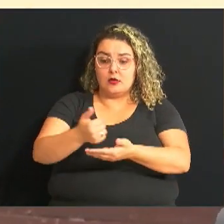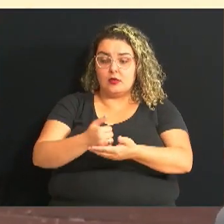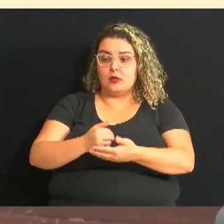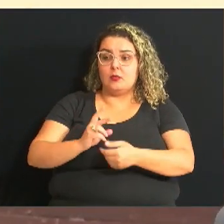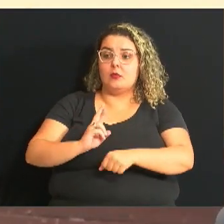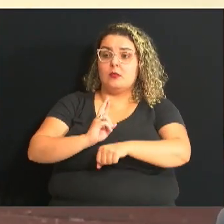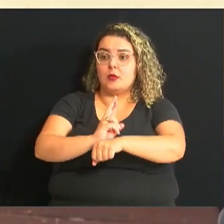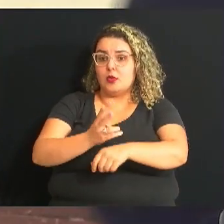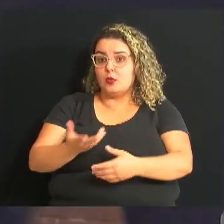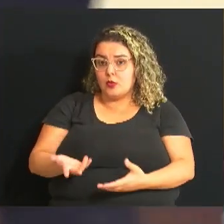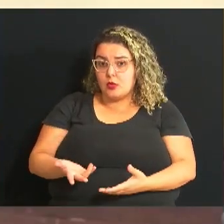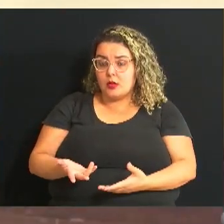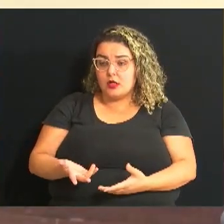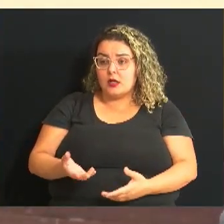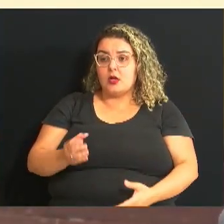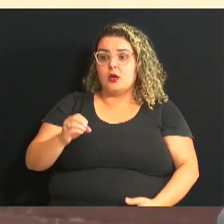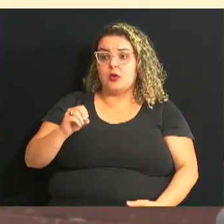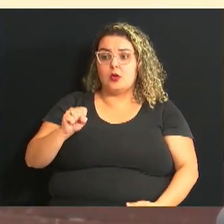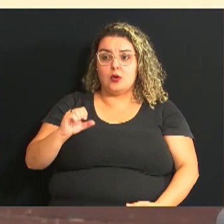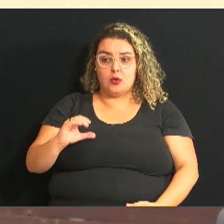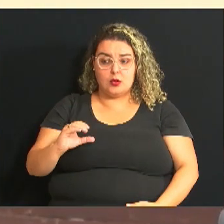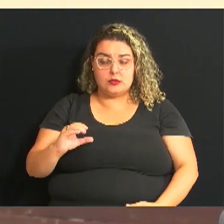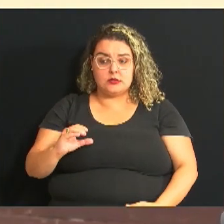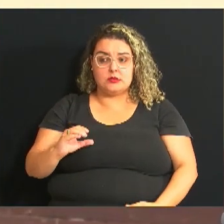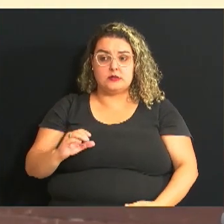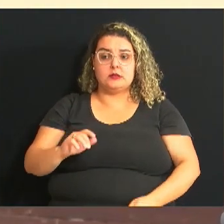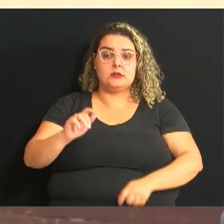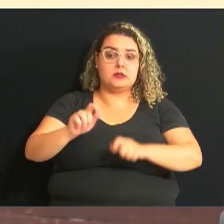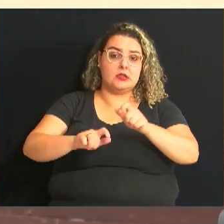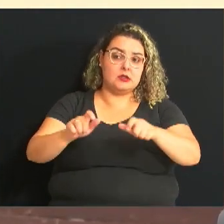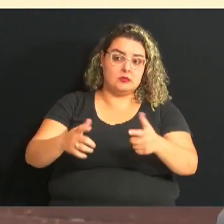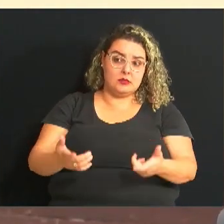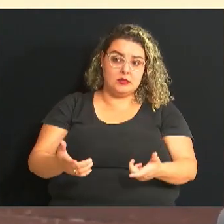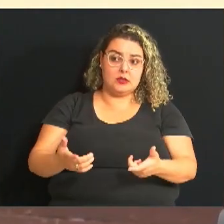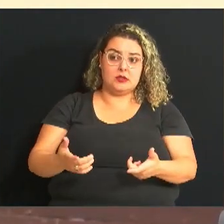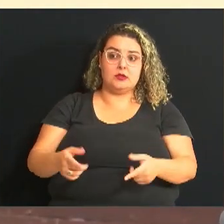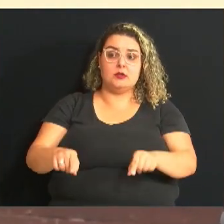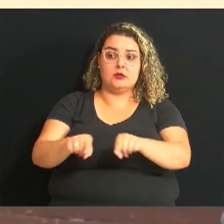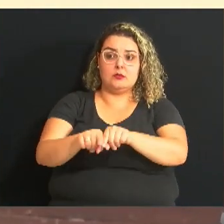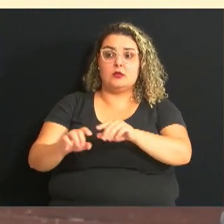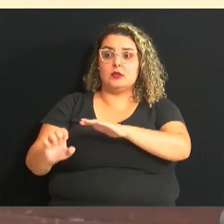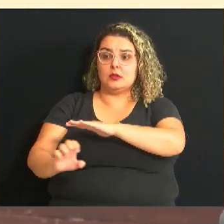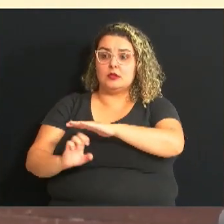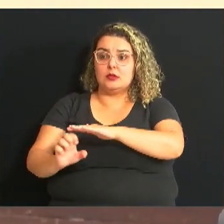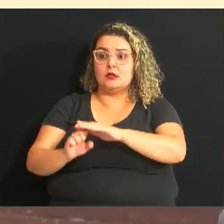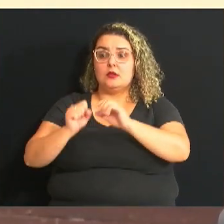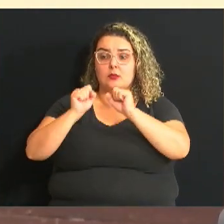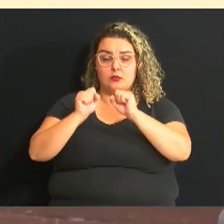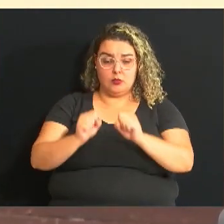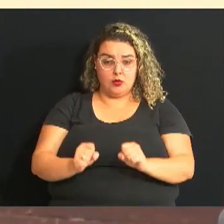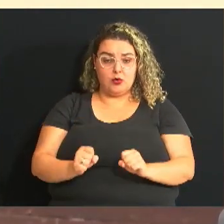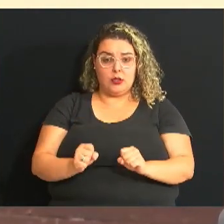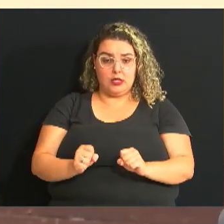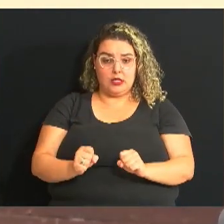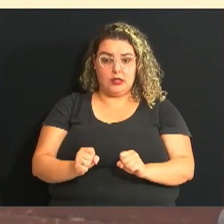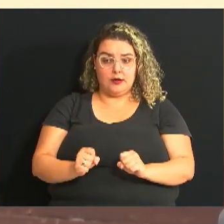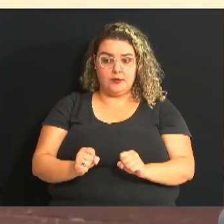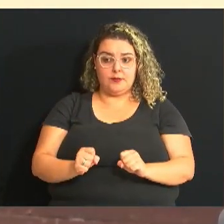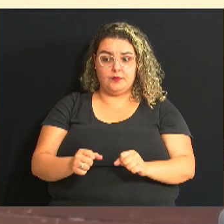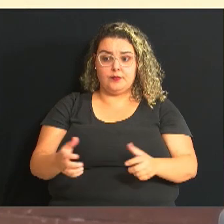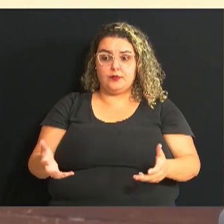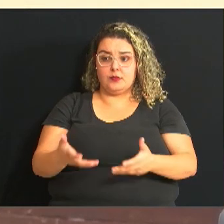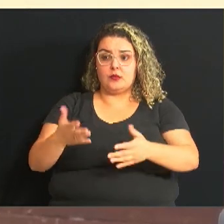essas OSCs e as pessoas, tanto as pessoas físicas como as empresas, poderem contribuir